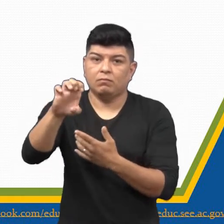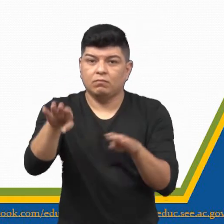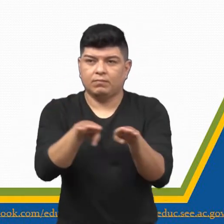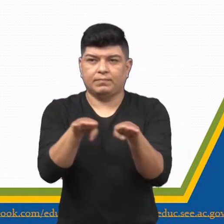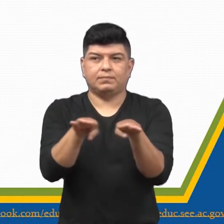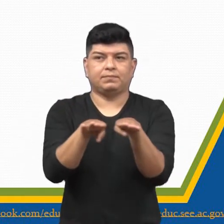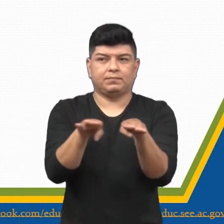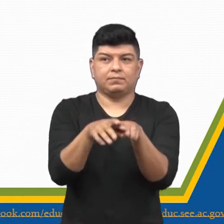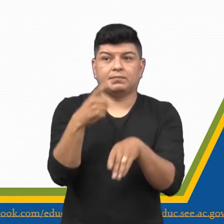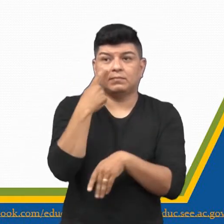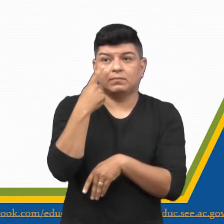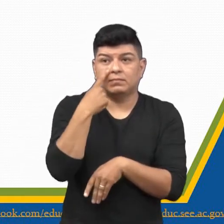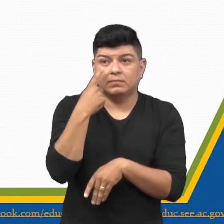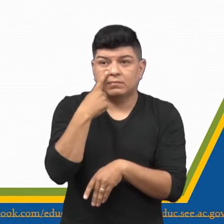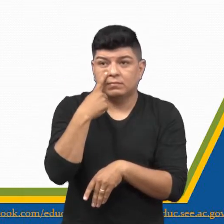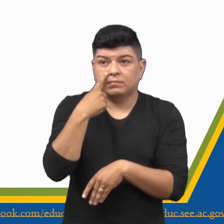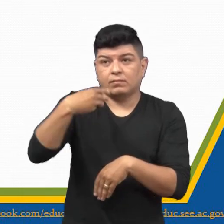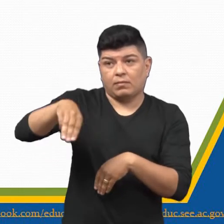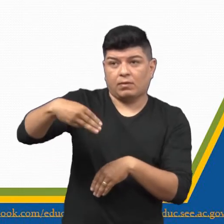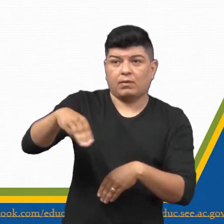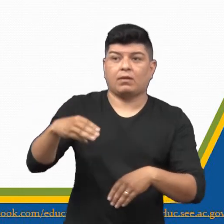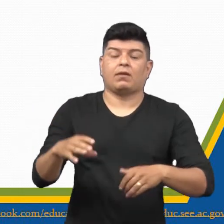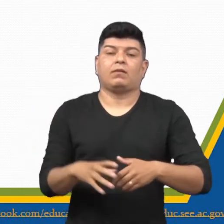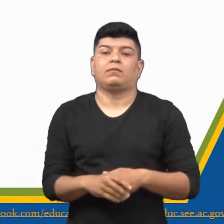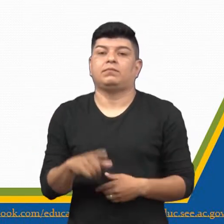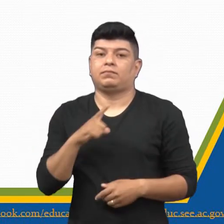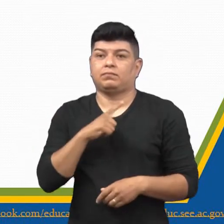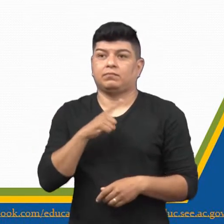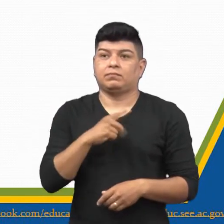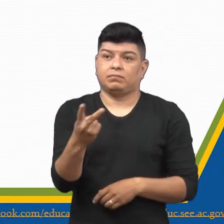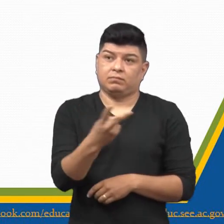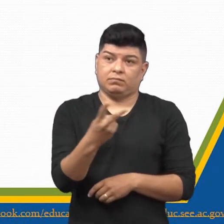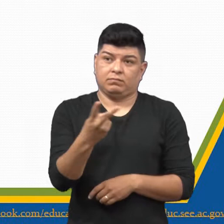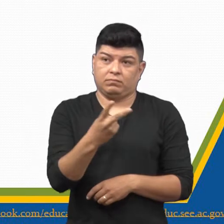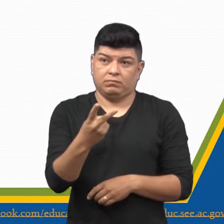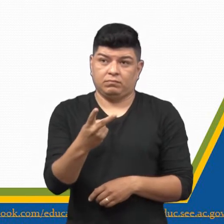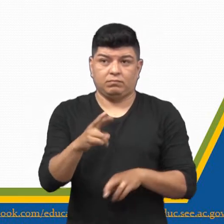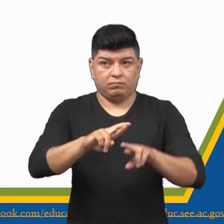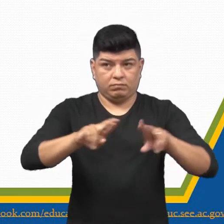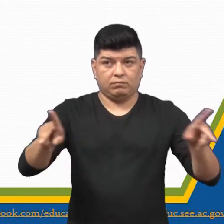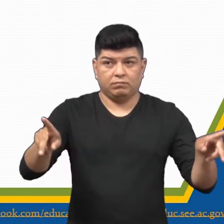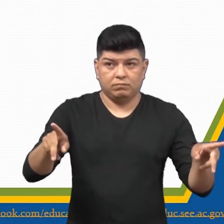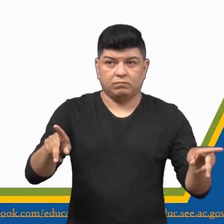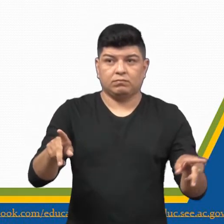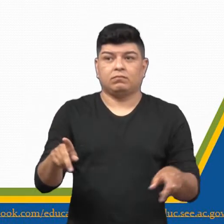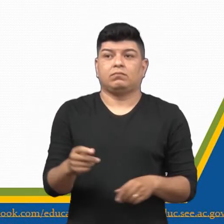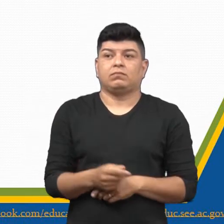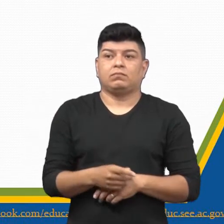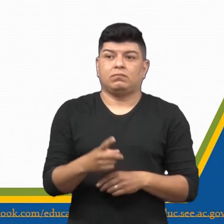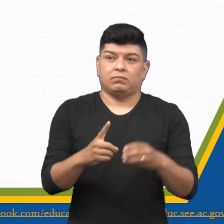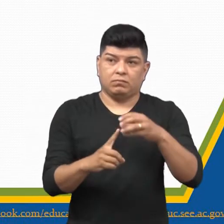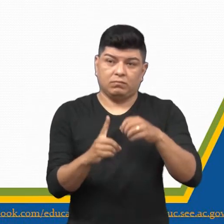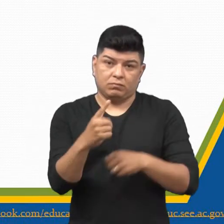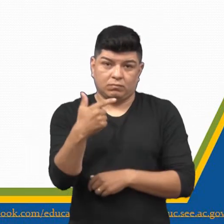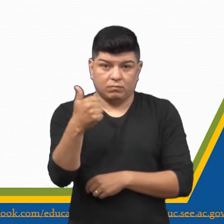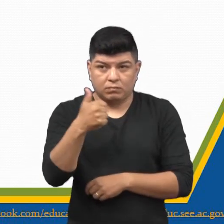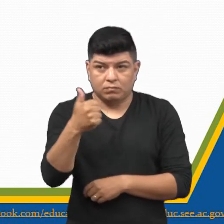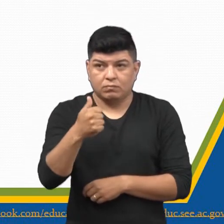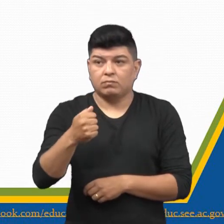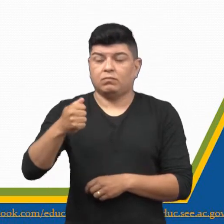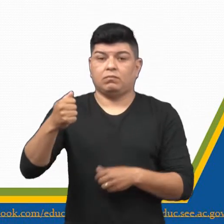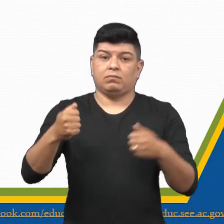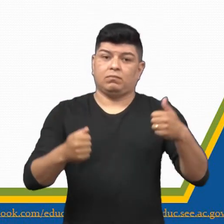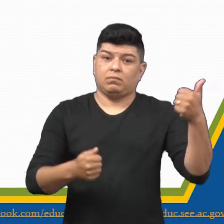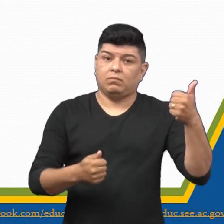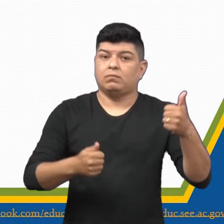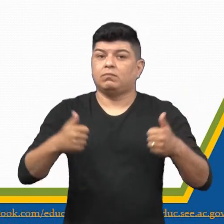Observe essa expressão matemática. Nós temos aí dois estados do gás. Nós temos o estado 1 do gás e o estado